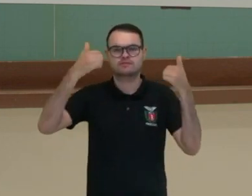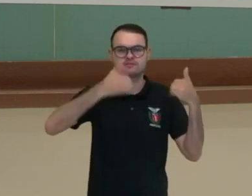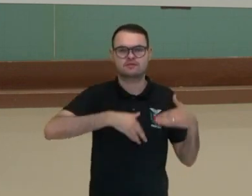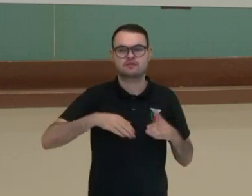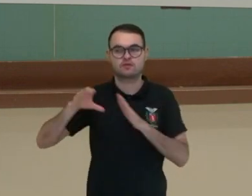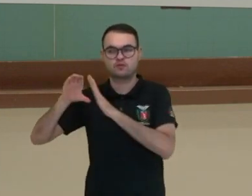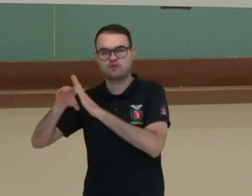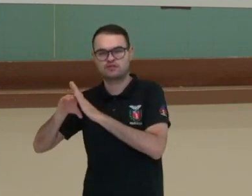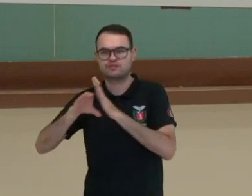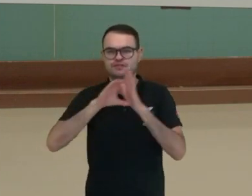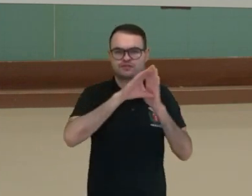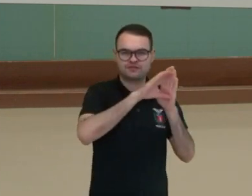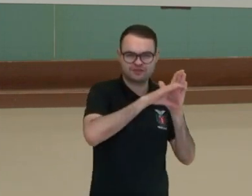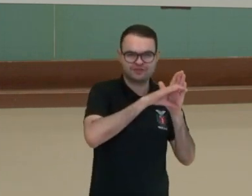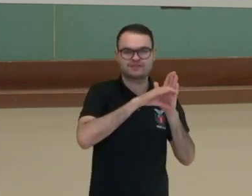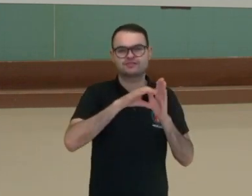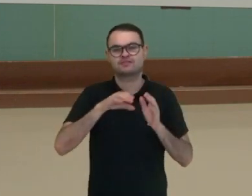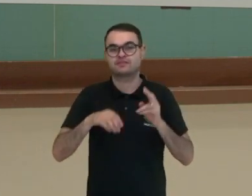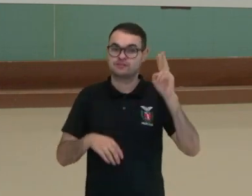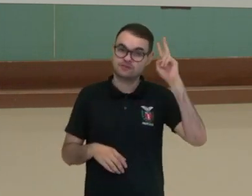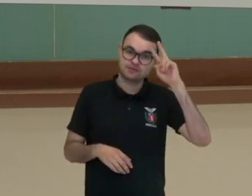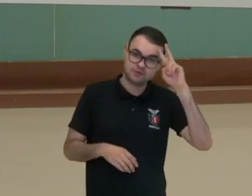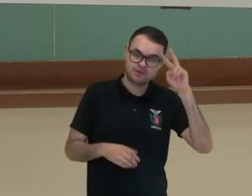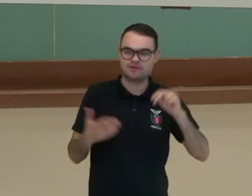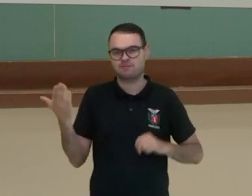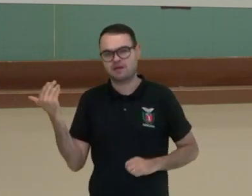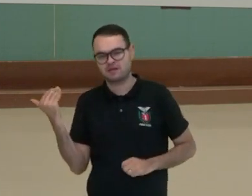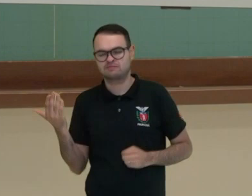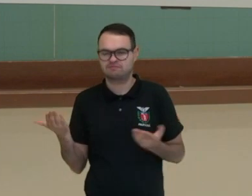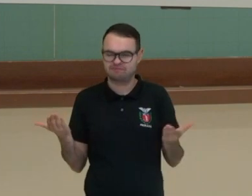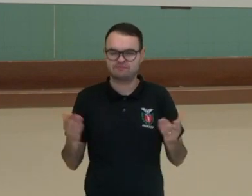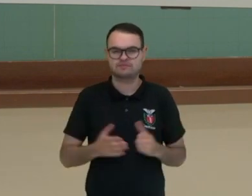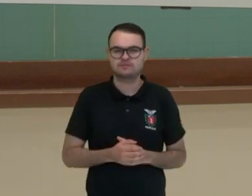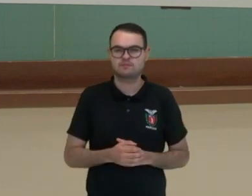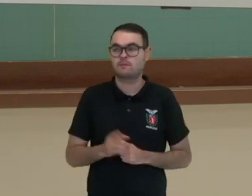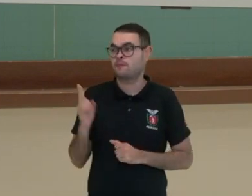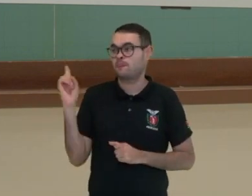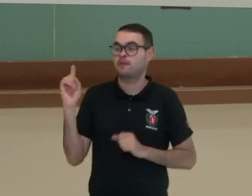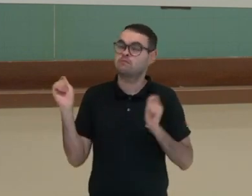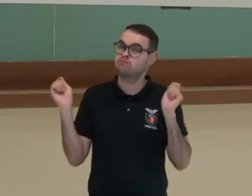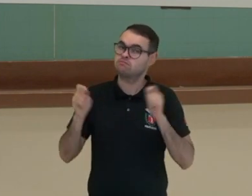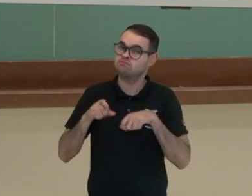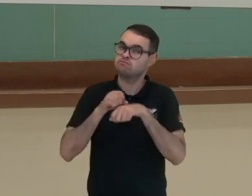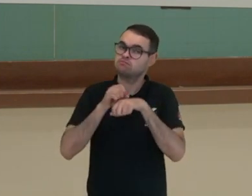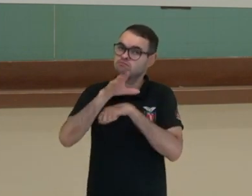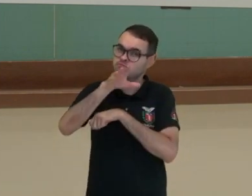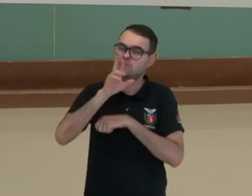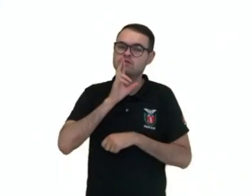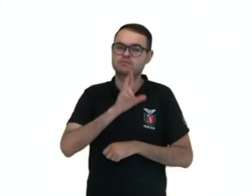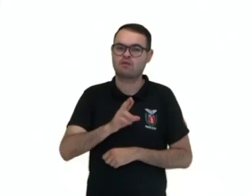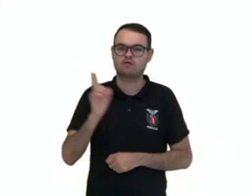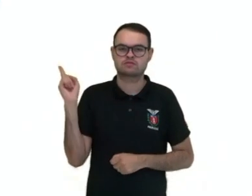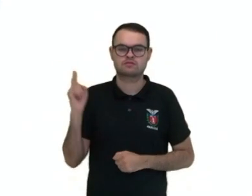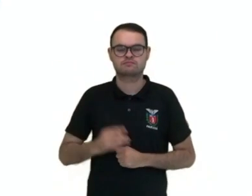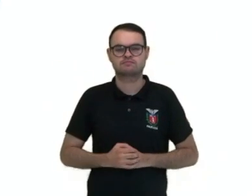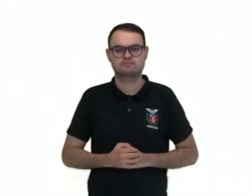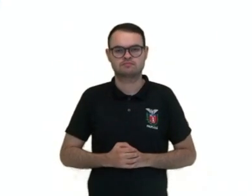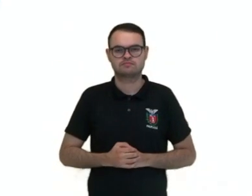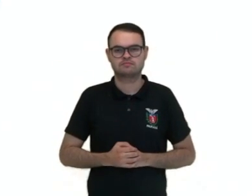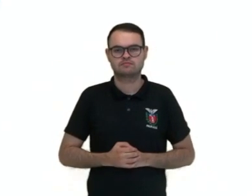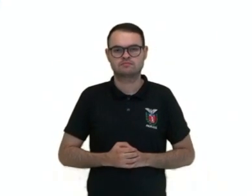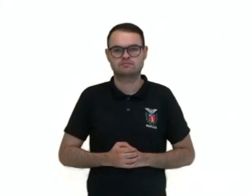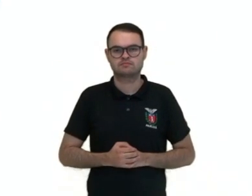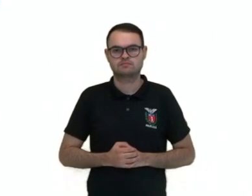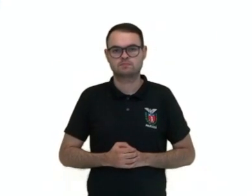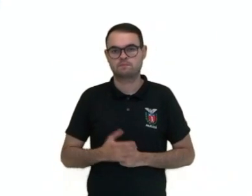dois conceitos, história e passado. Trago aqui uma possibilidade de resposta para vocês, né? Olha só,